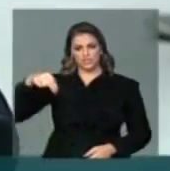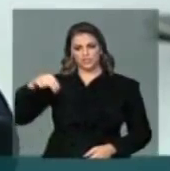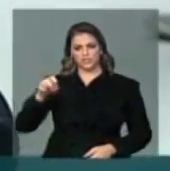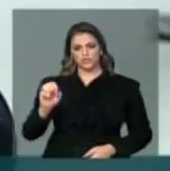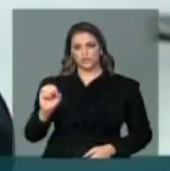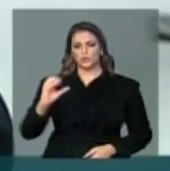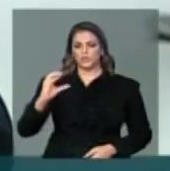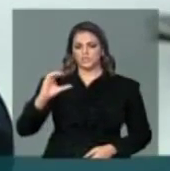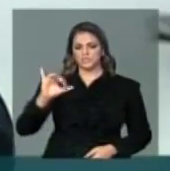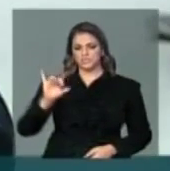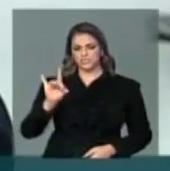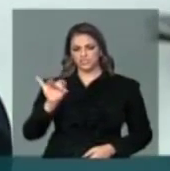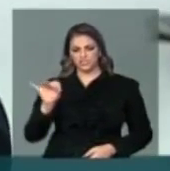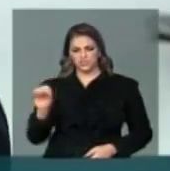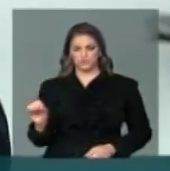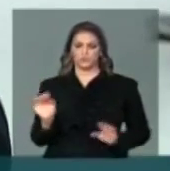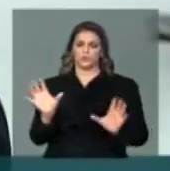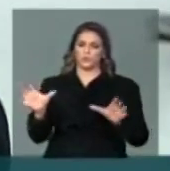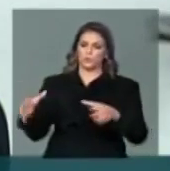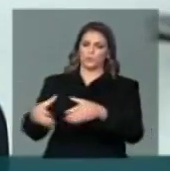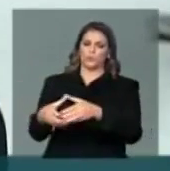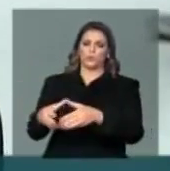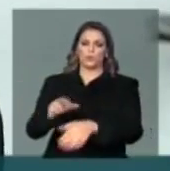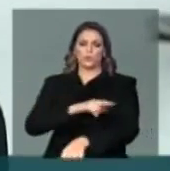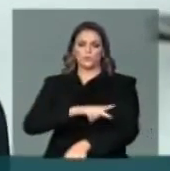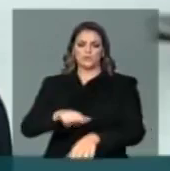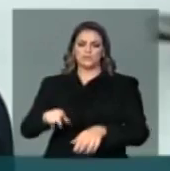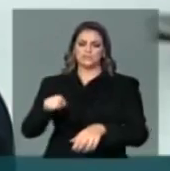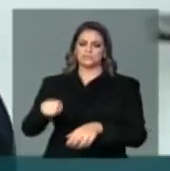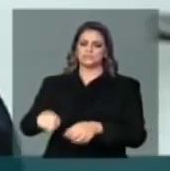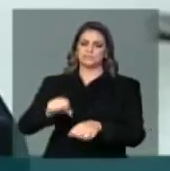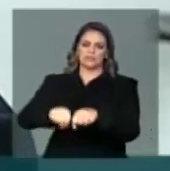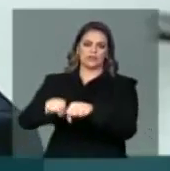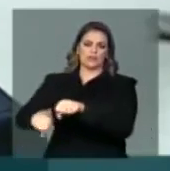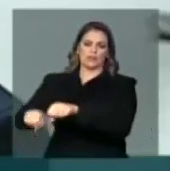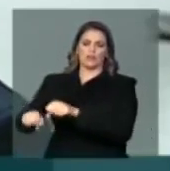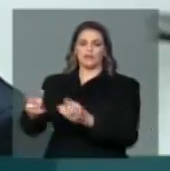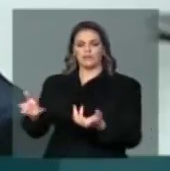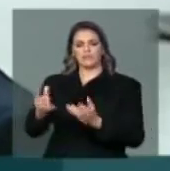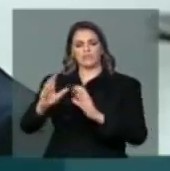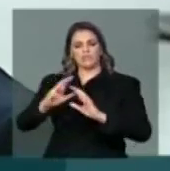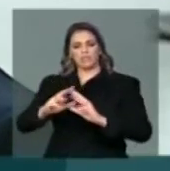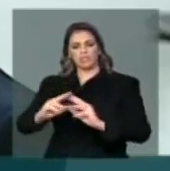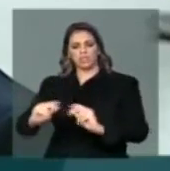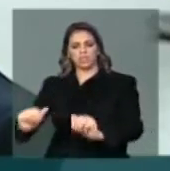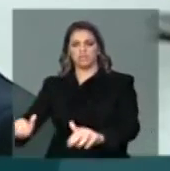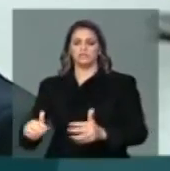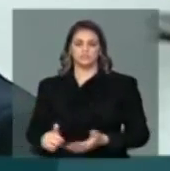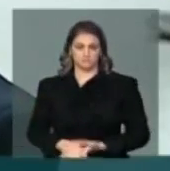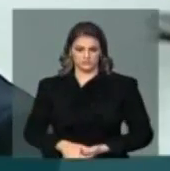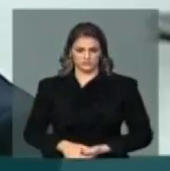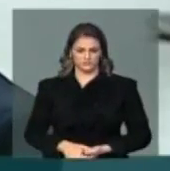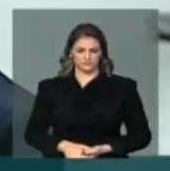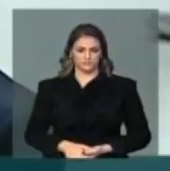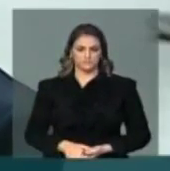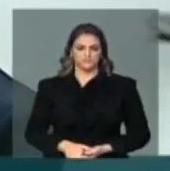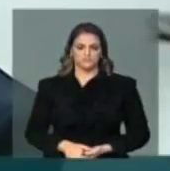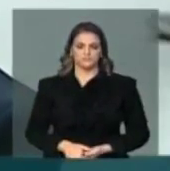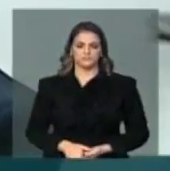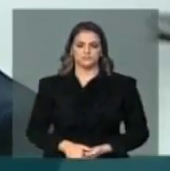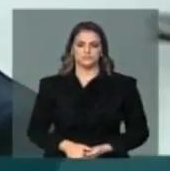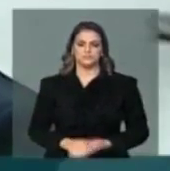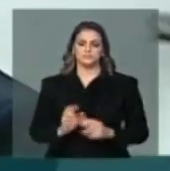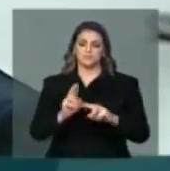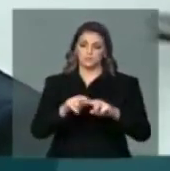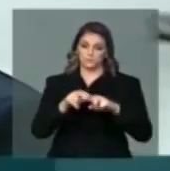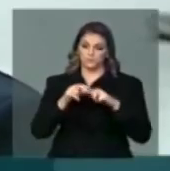apropriação que tenta se estabelecer como uma condição de extermínio. E aí há elementos, quando nós verificamos, do papel do